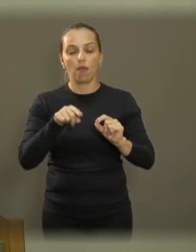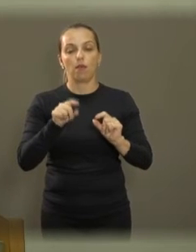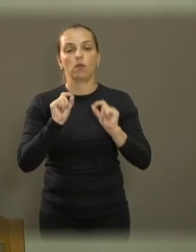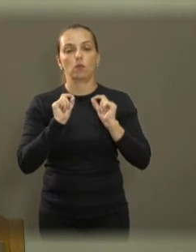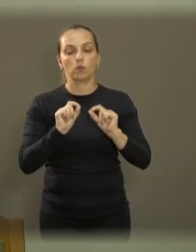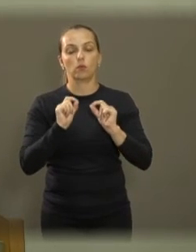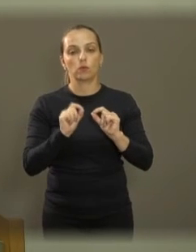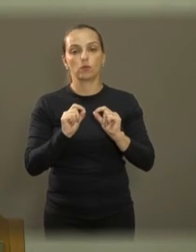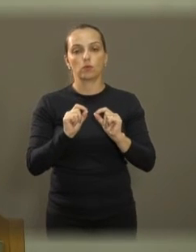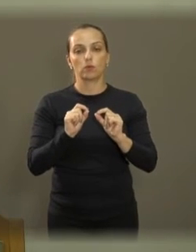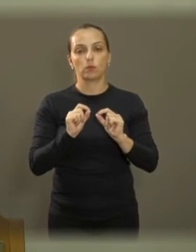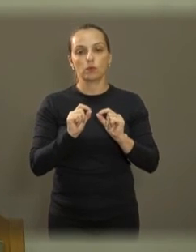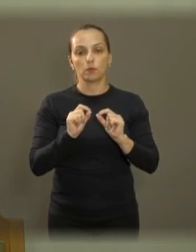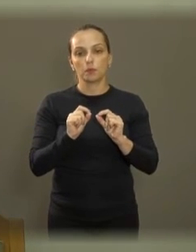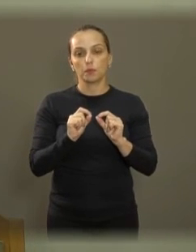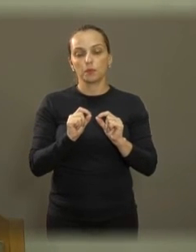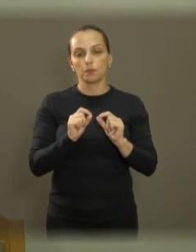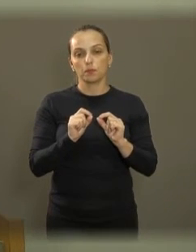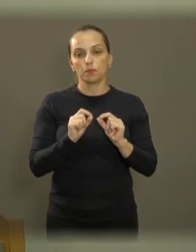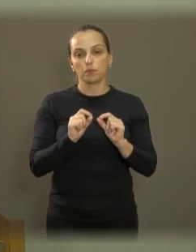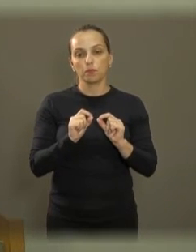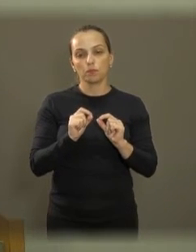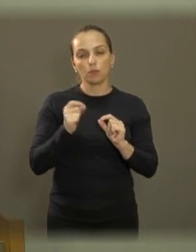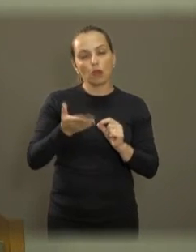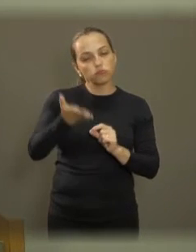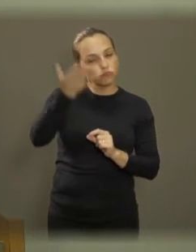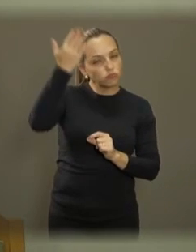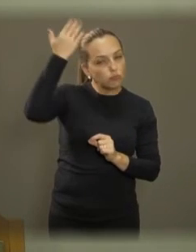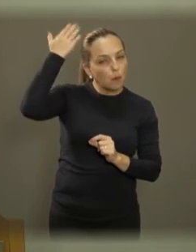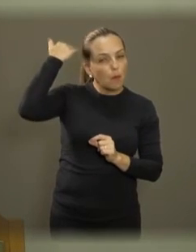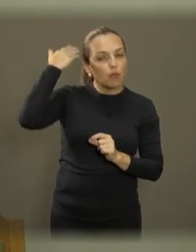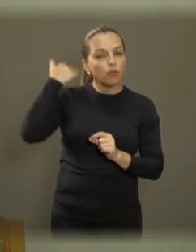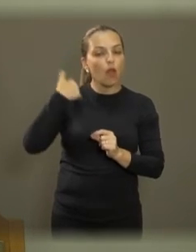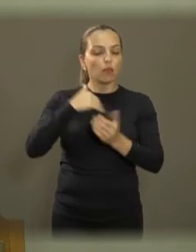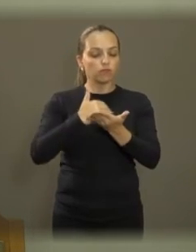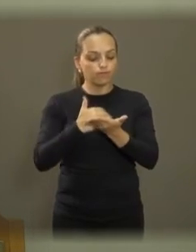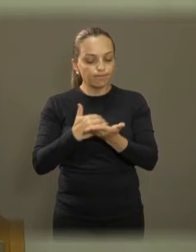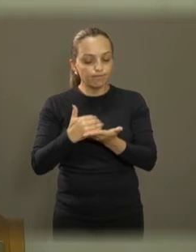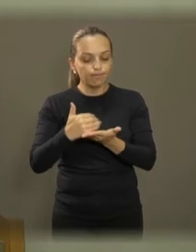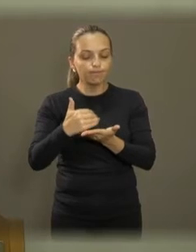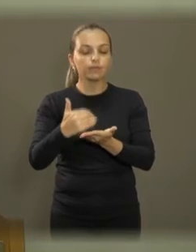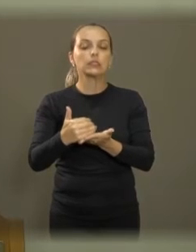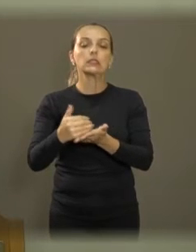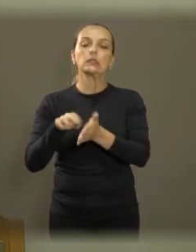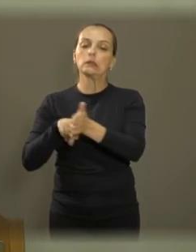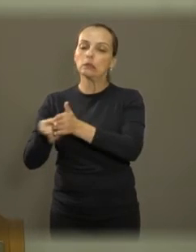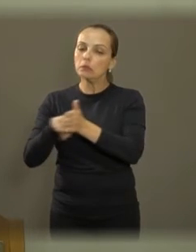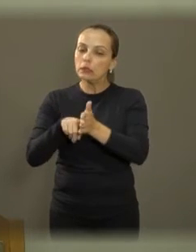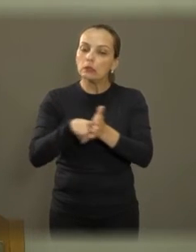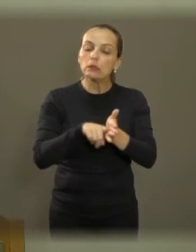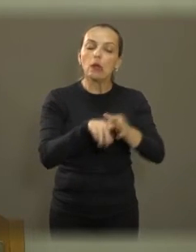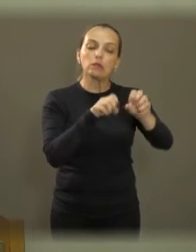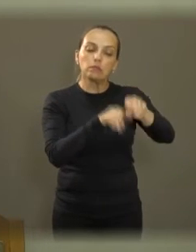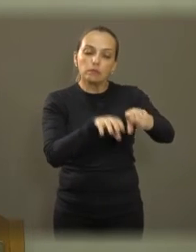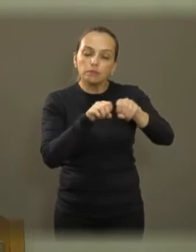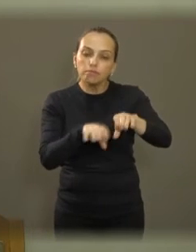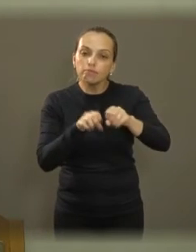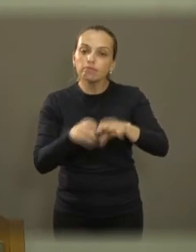Luiz Vitor, que a época que o senhor começou, né, com a disciplina,